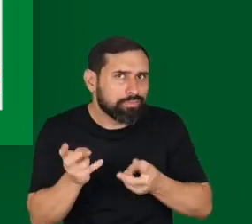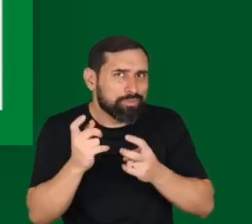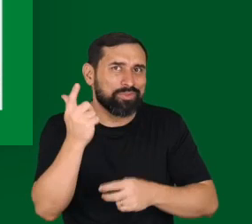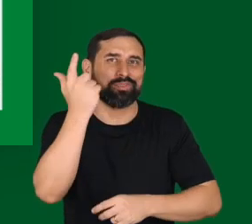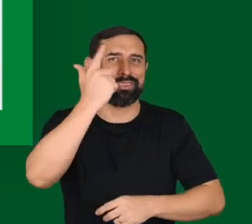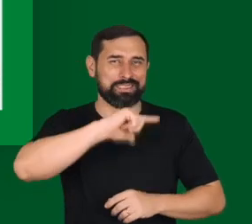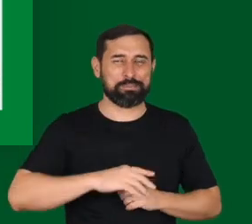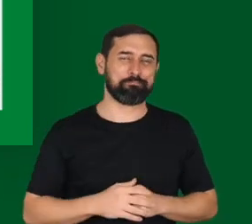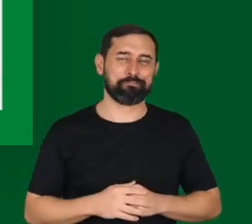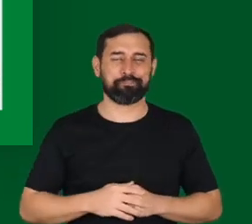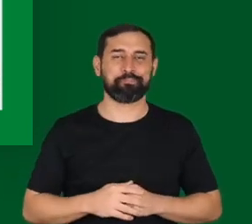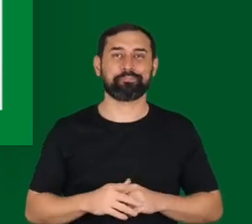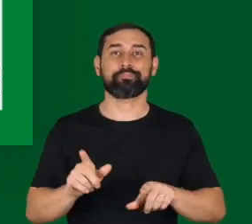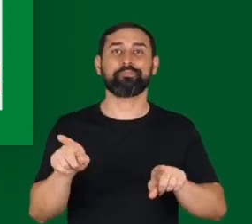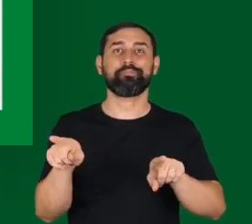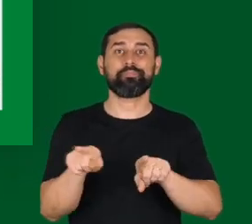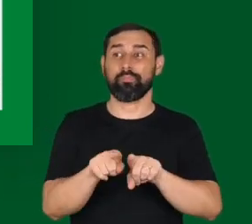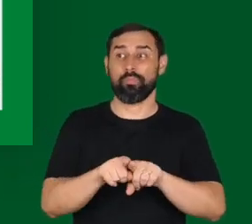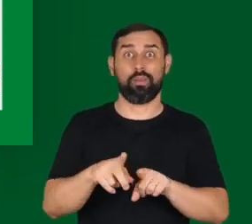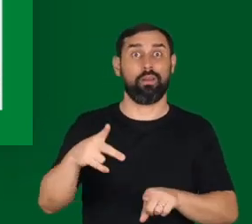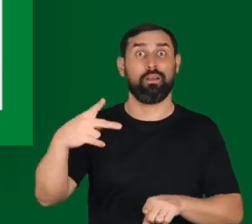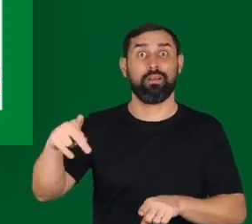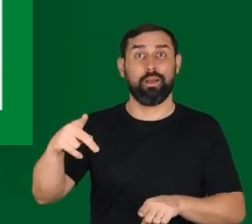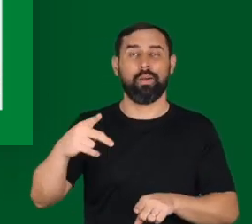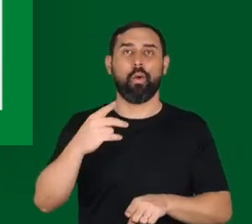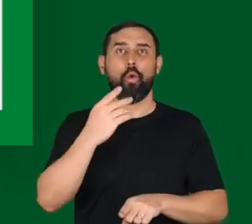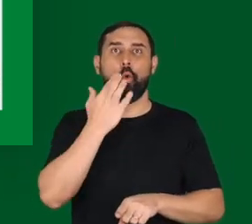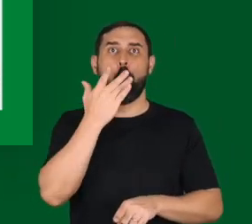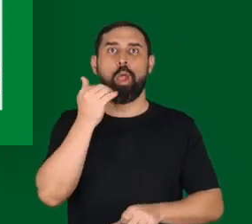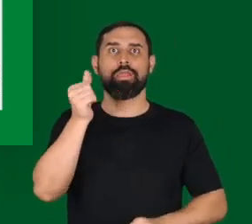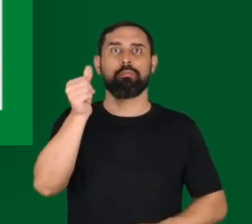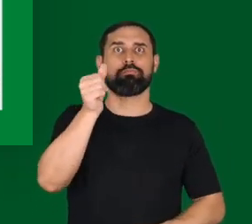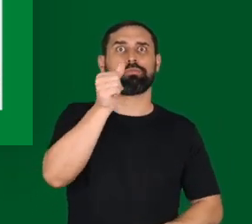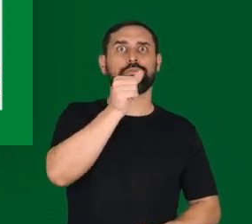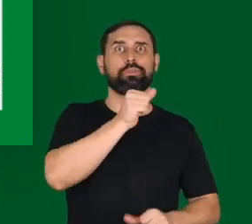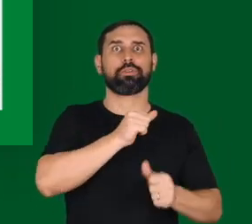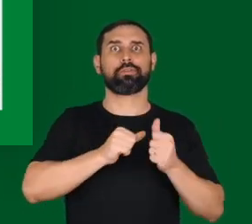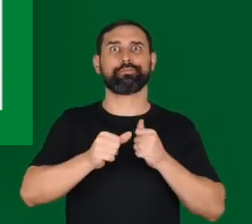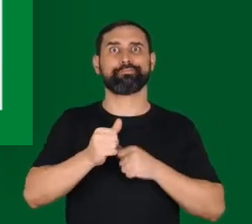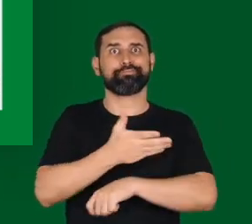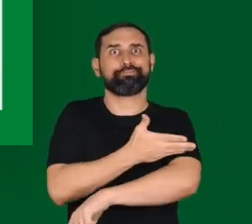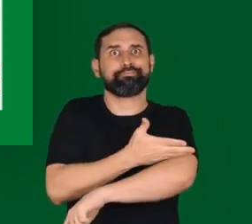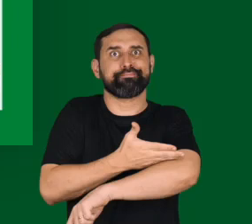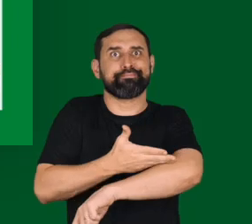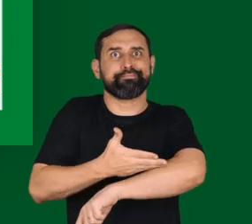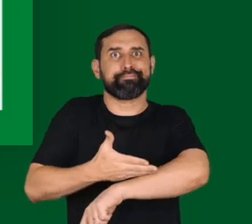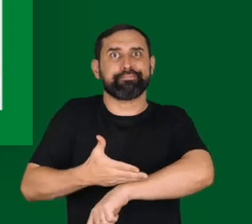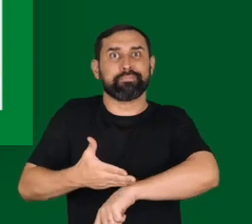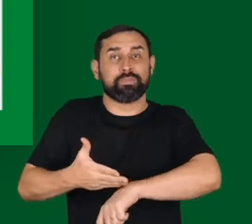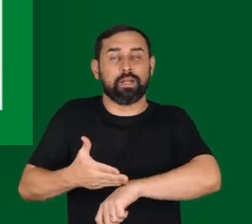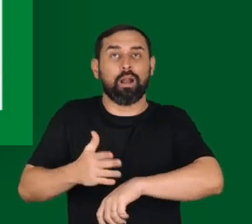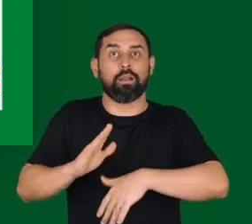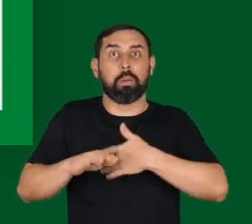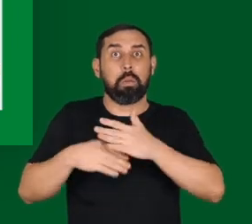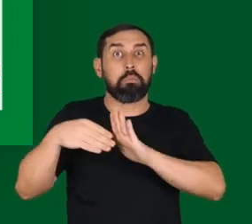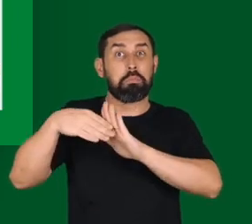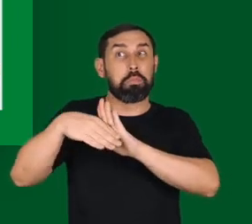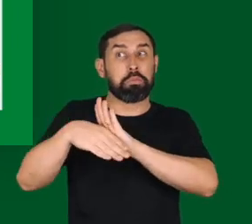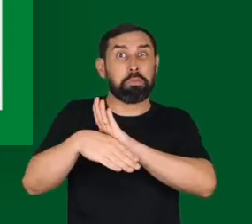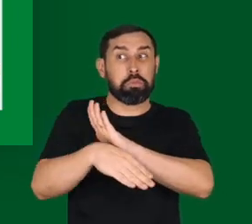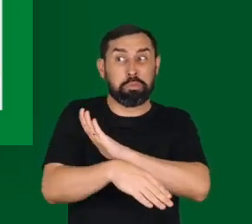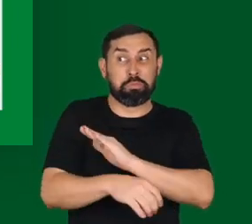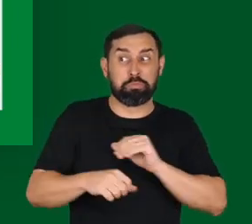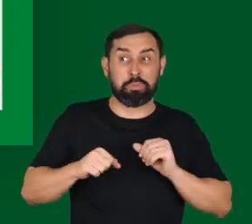onde a gente tem um ambiente mais controlado. E a questão da hipóxia, né? Onde eu tenho uma coloração mais pálida,